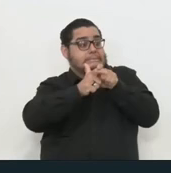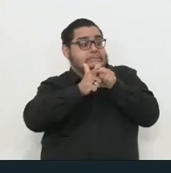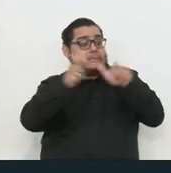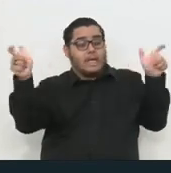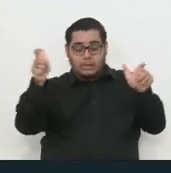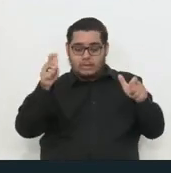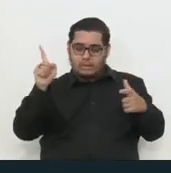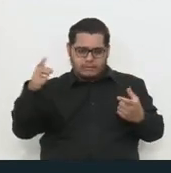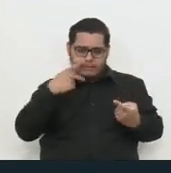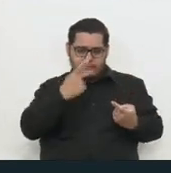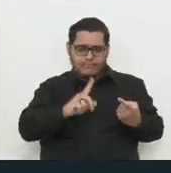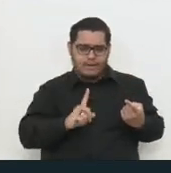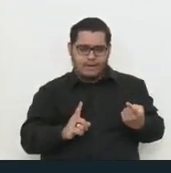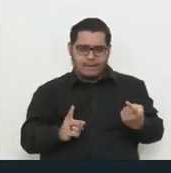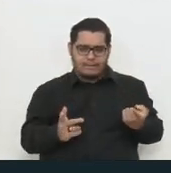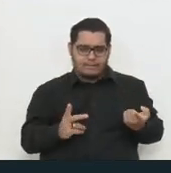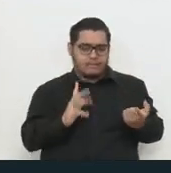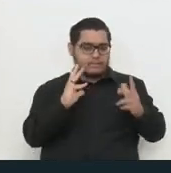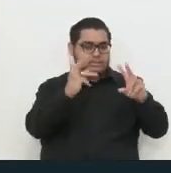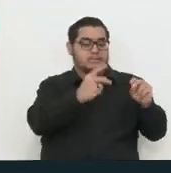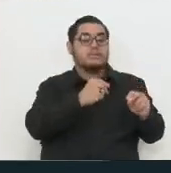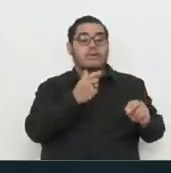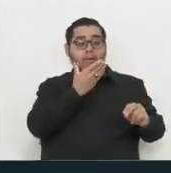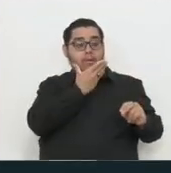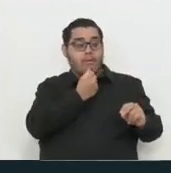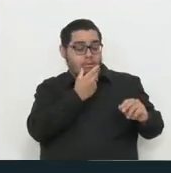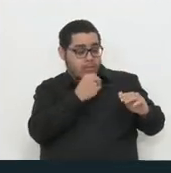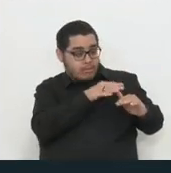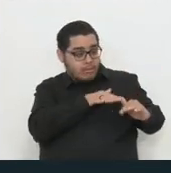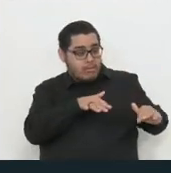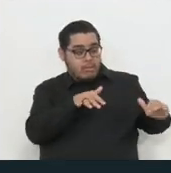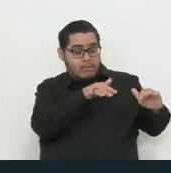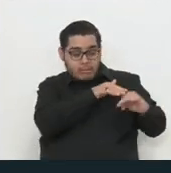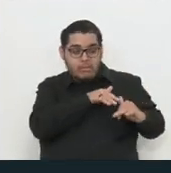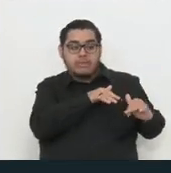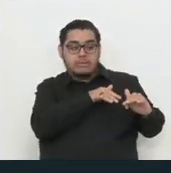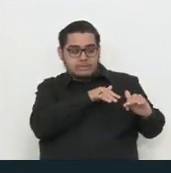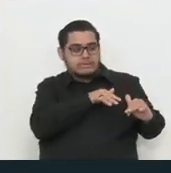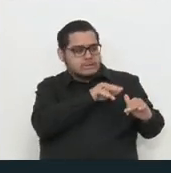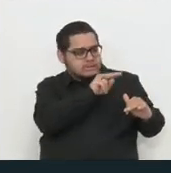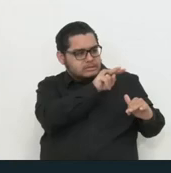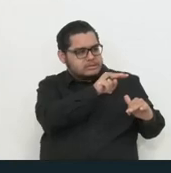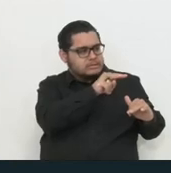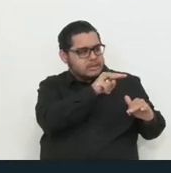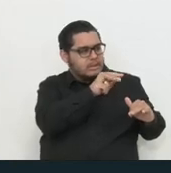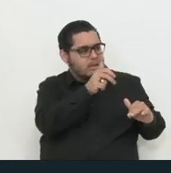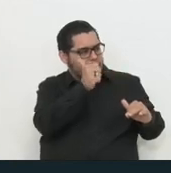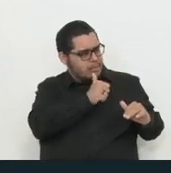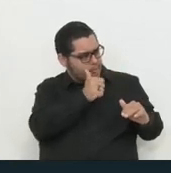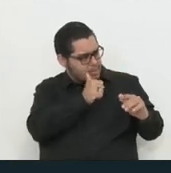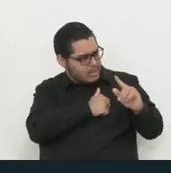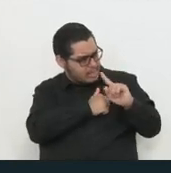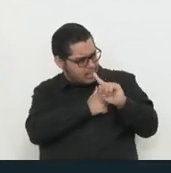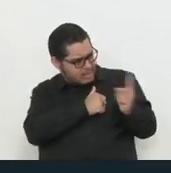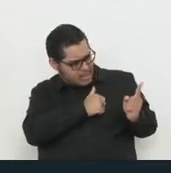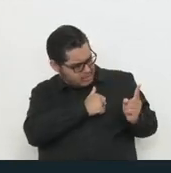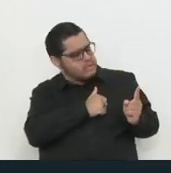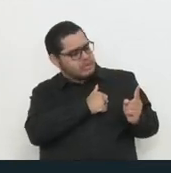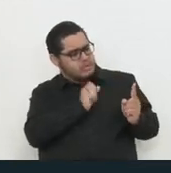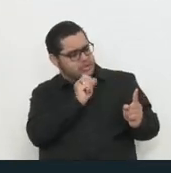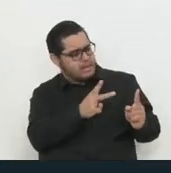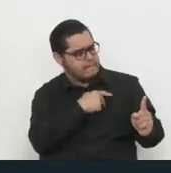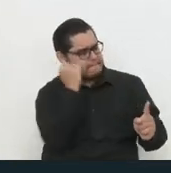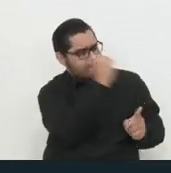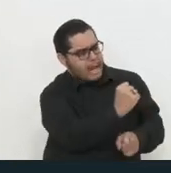das mulheres pelos homens que não aceitam que as mulheres digam não isso é um tema